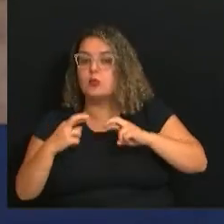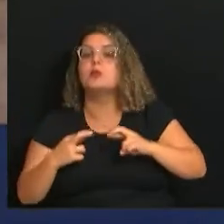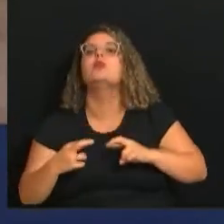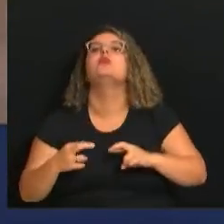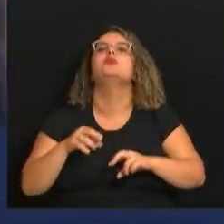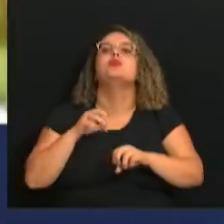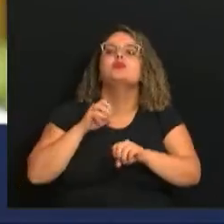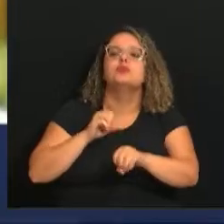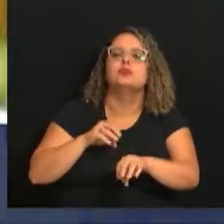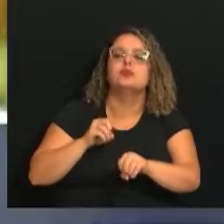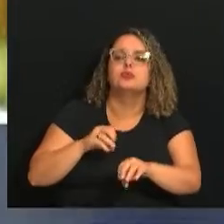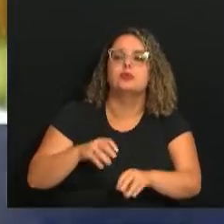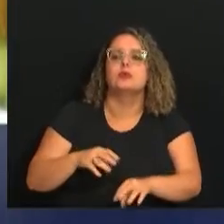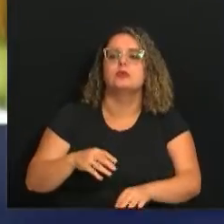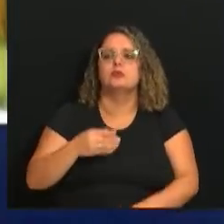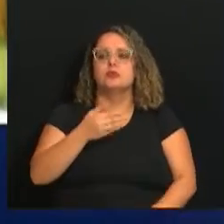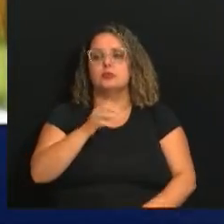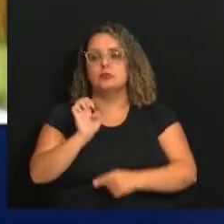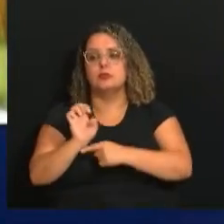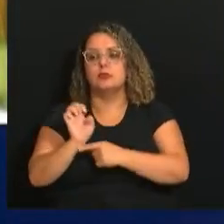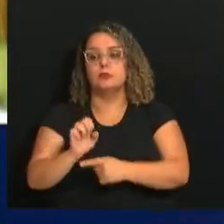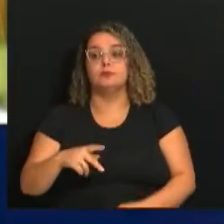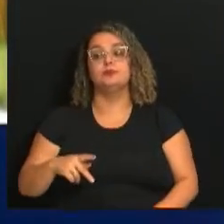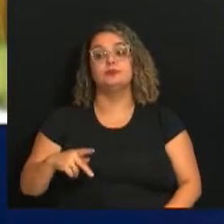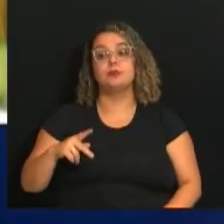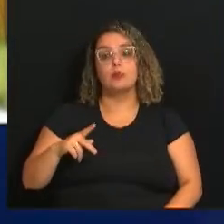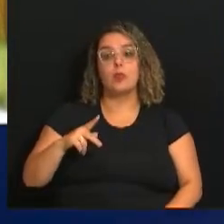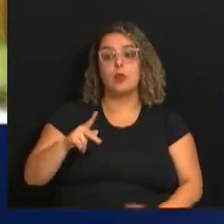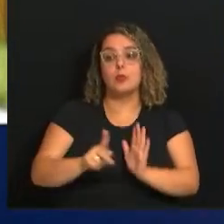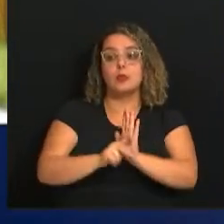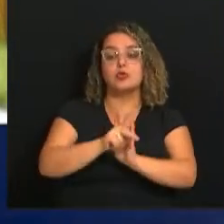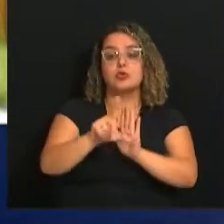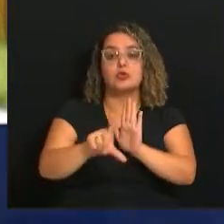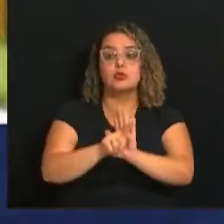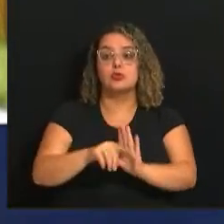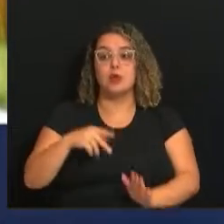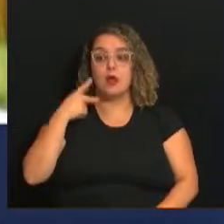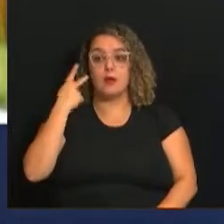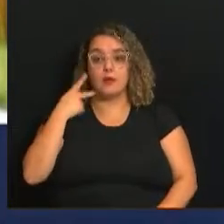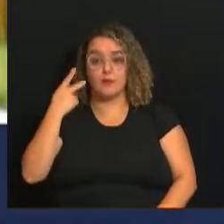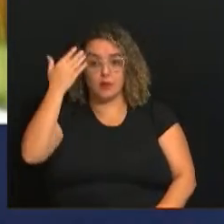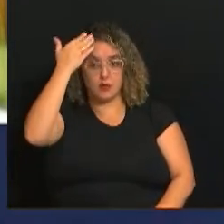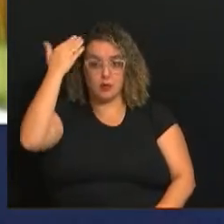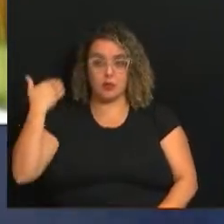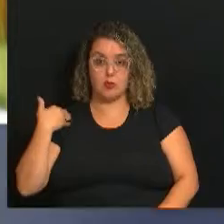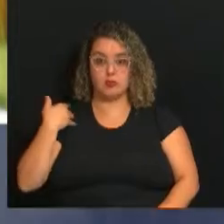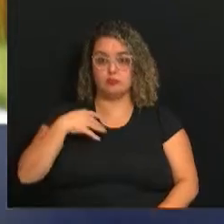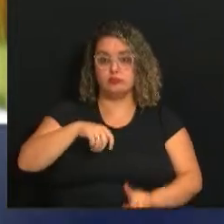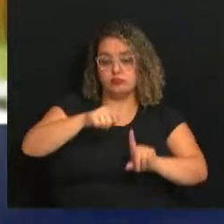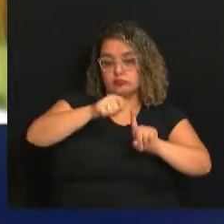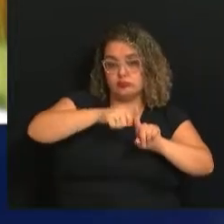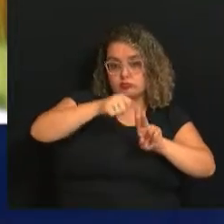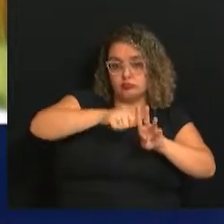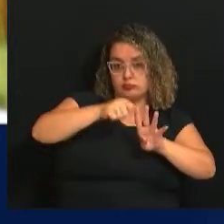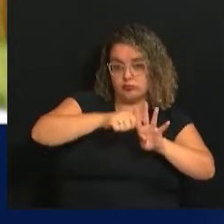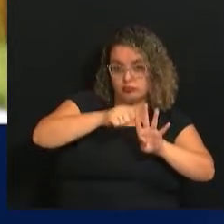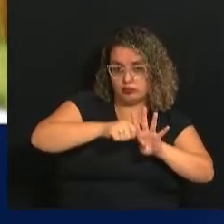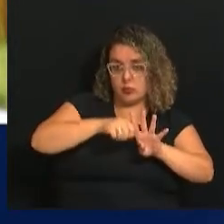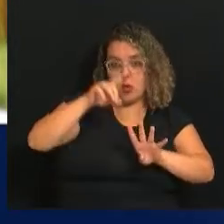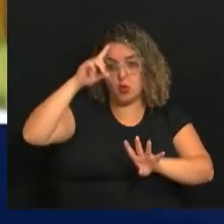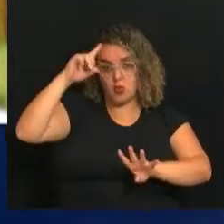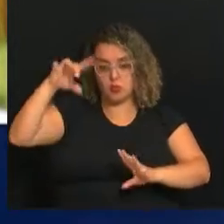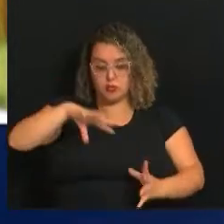Estado. Projeto de lei da vereadora Débora Palermo quer incluir no calendário oficial do município o Dia